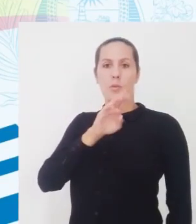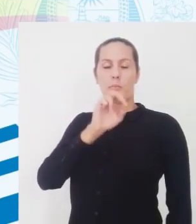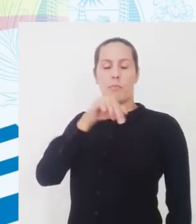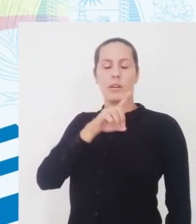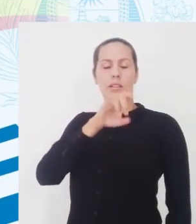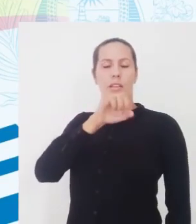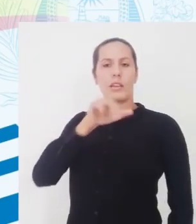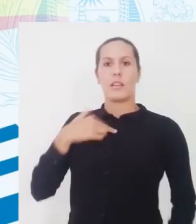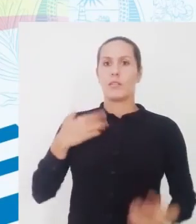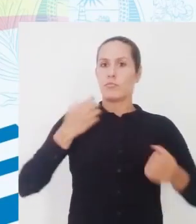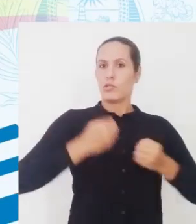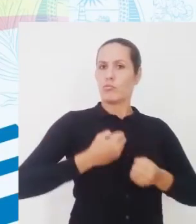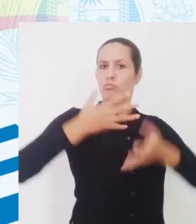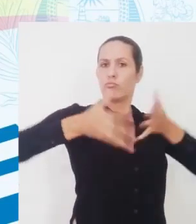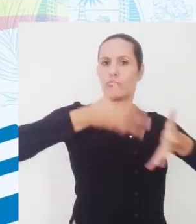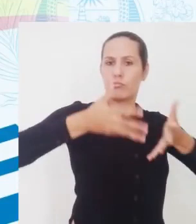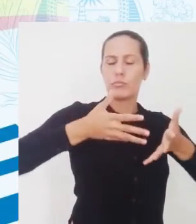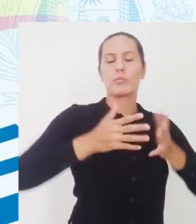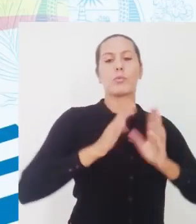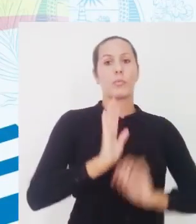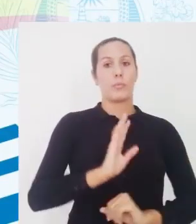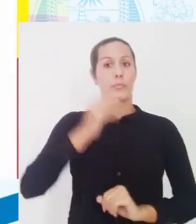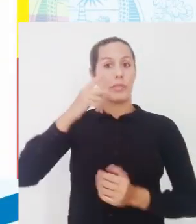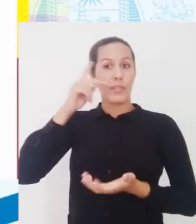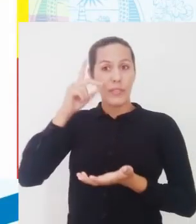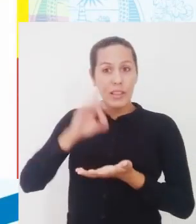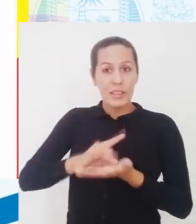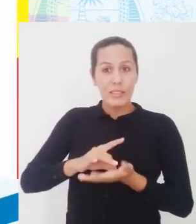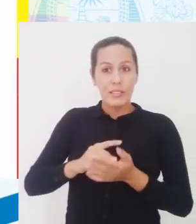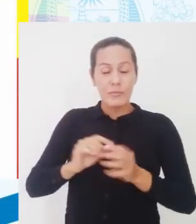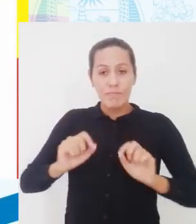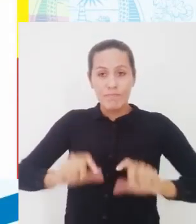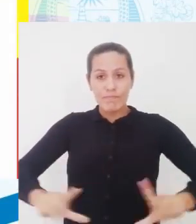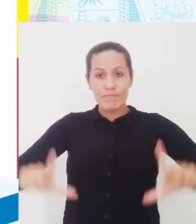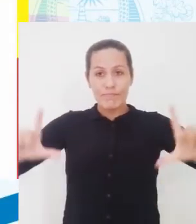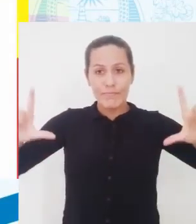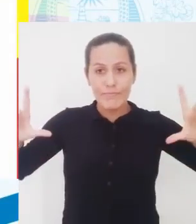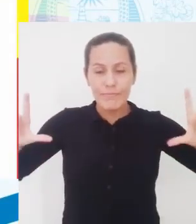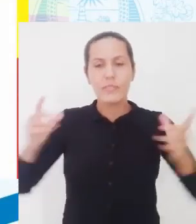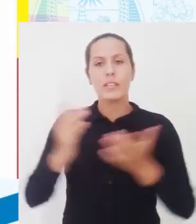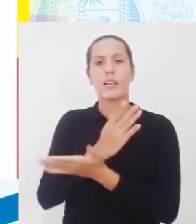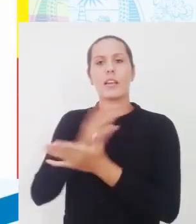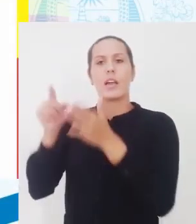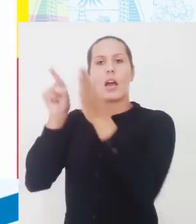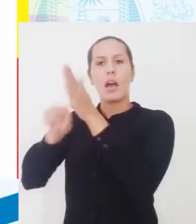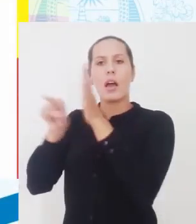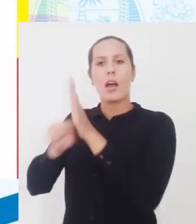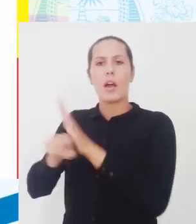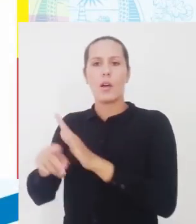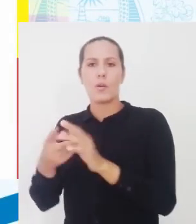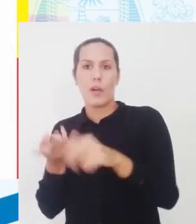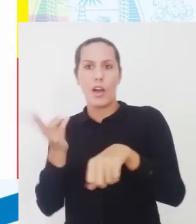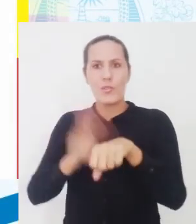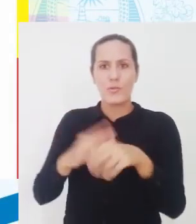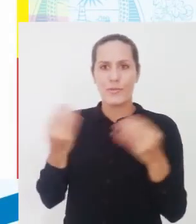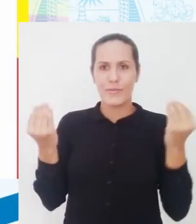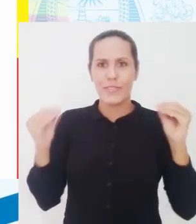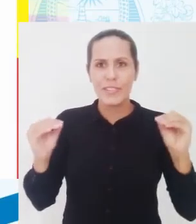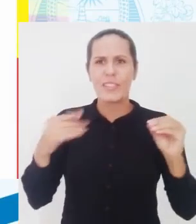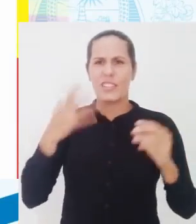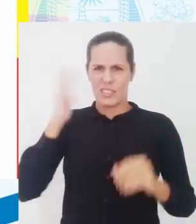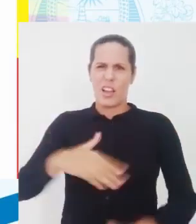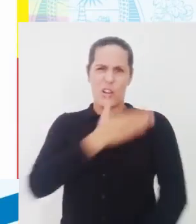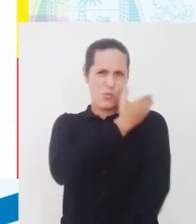Pedro Bandeira que a gente acabou de ouvir na minha recitação. Na verdade, ele vai aparecer para você na tela com algumas questões. Você